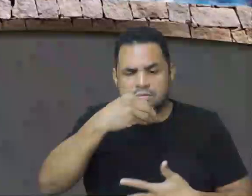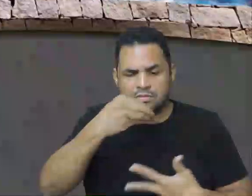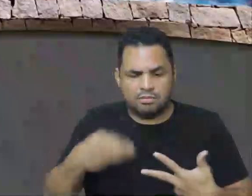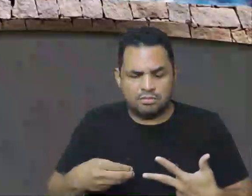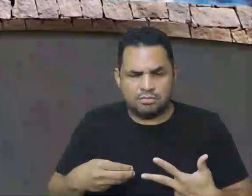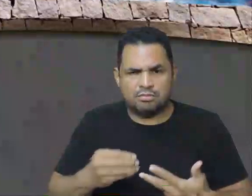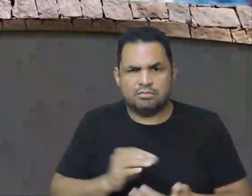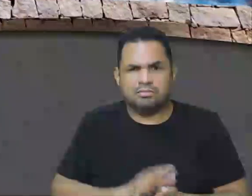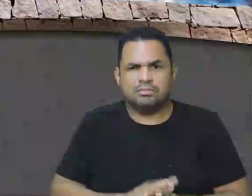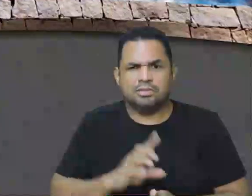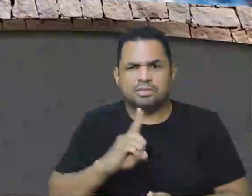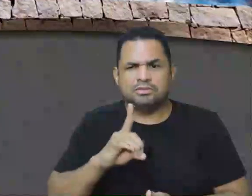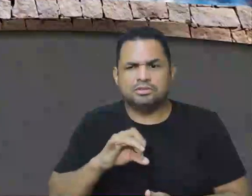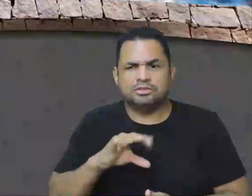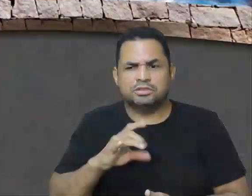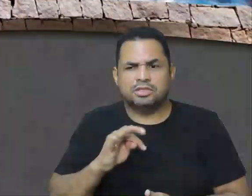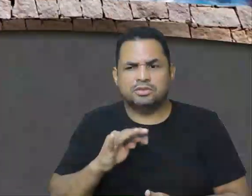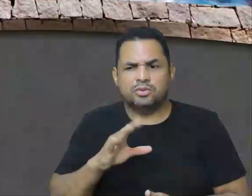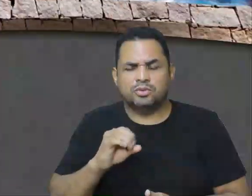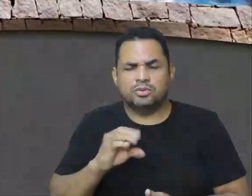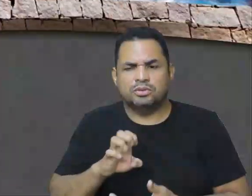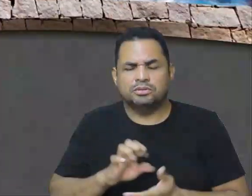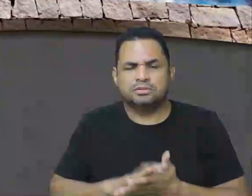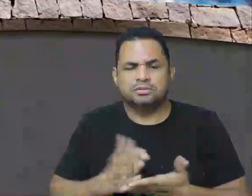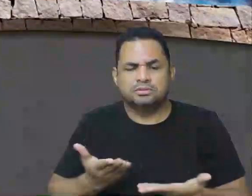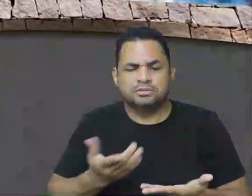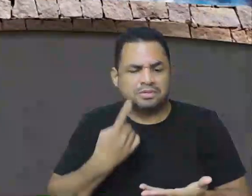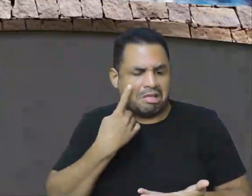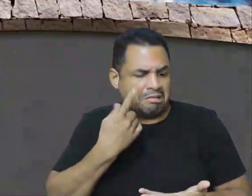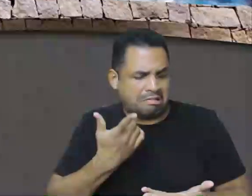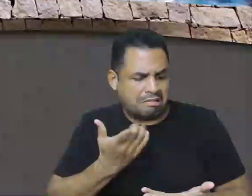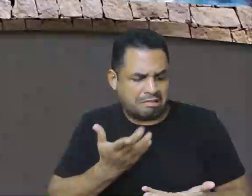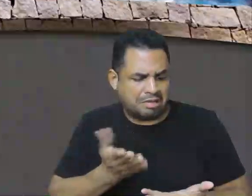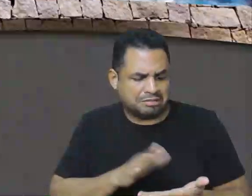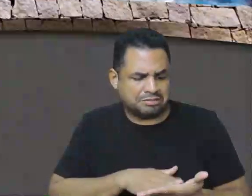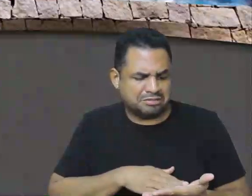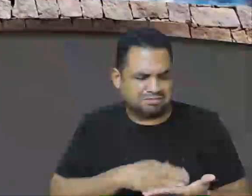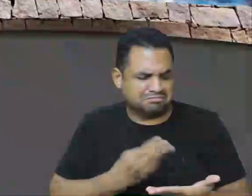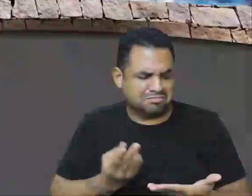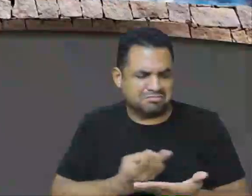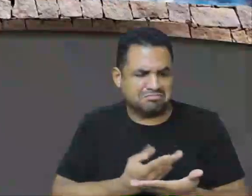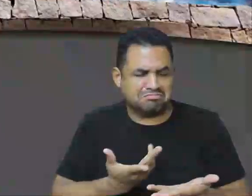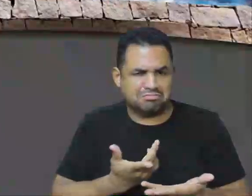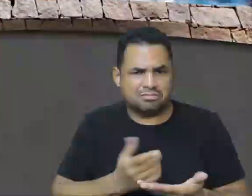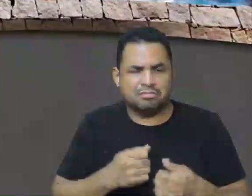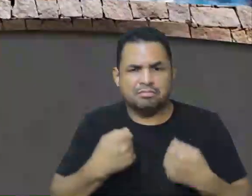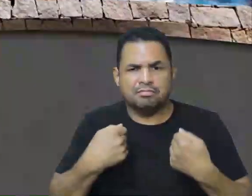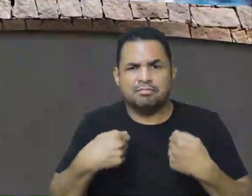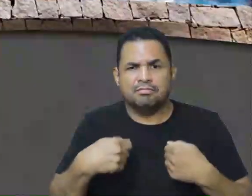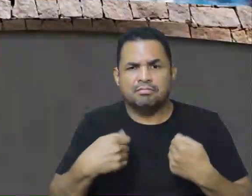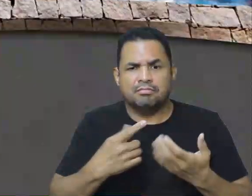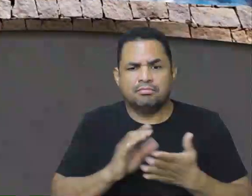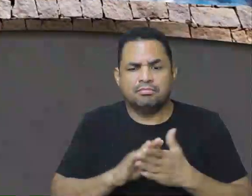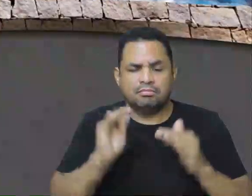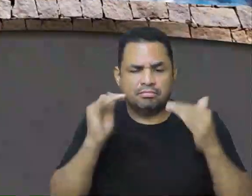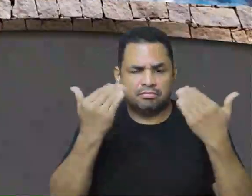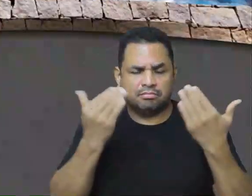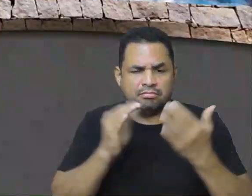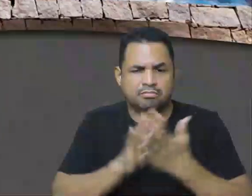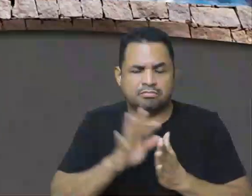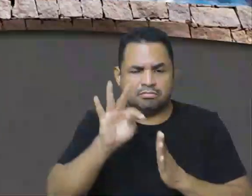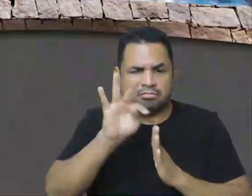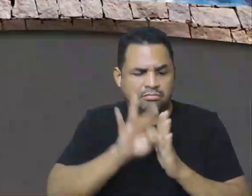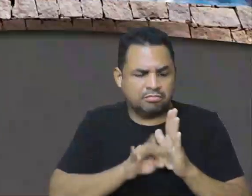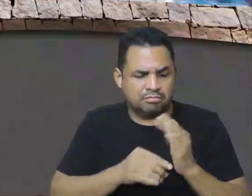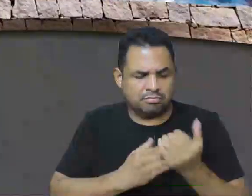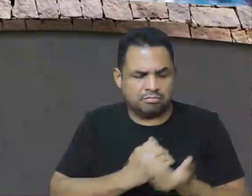distratores, que são essas questões, às vezes, que não tem nada a ver com o enunciado da questão. Por isso que você precisa estar atento ao texto de